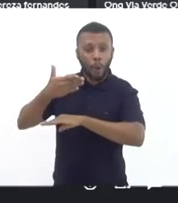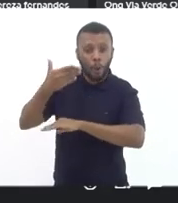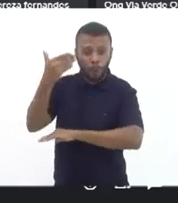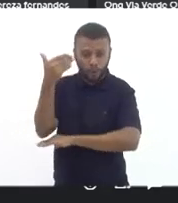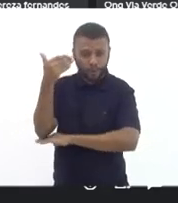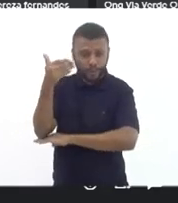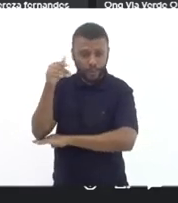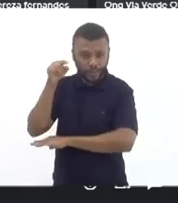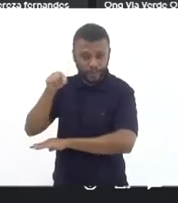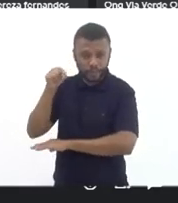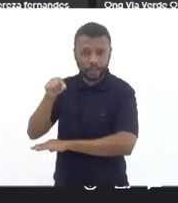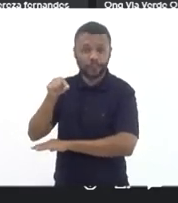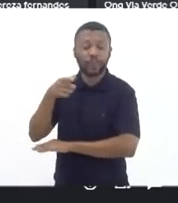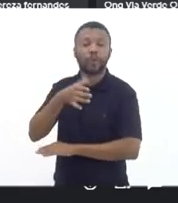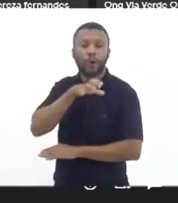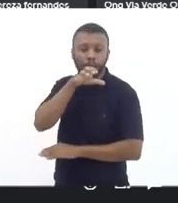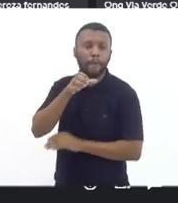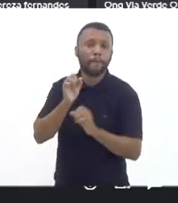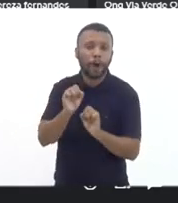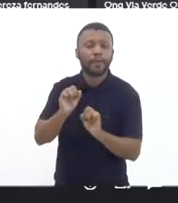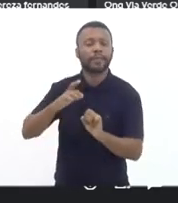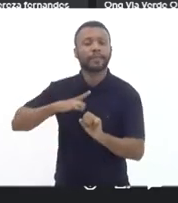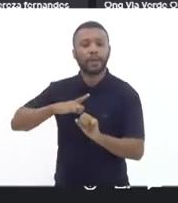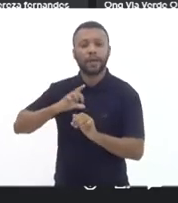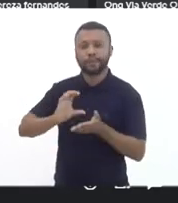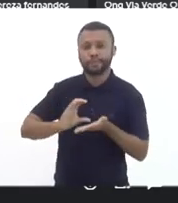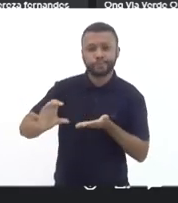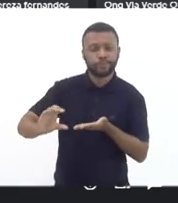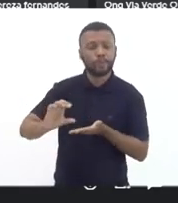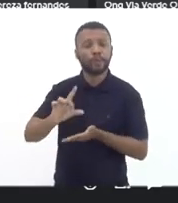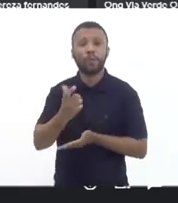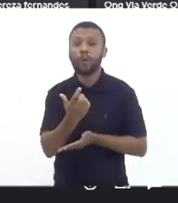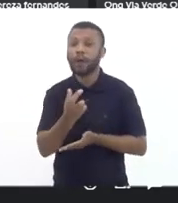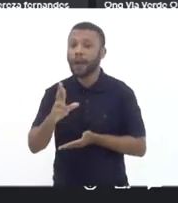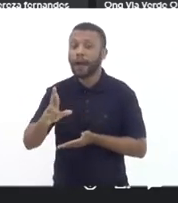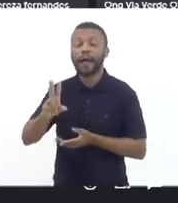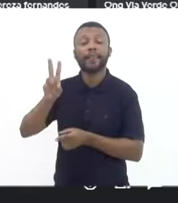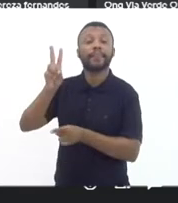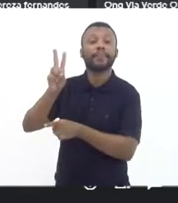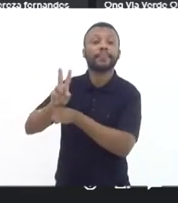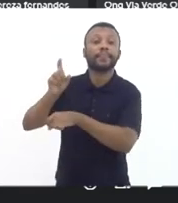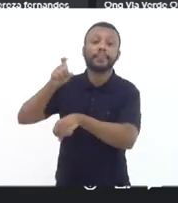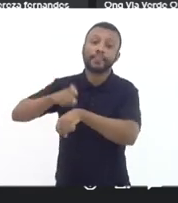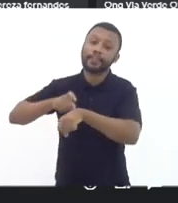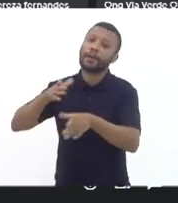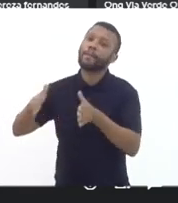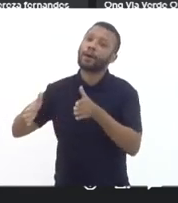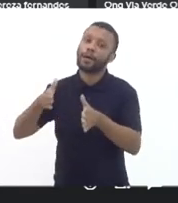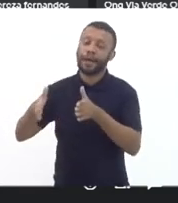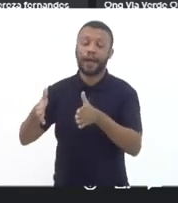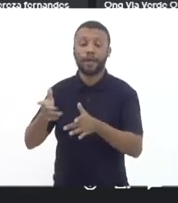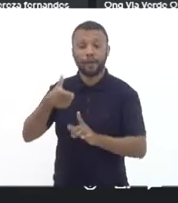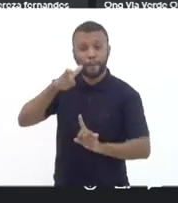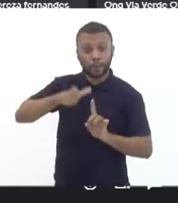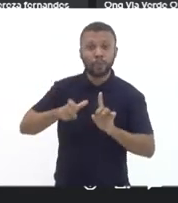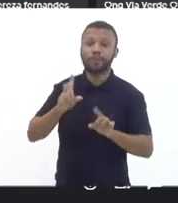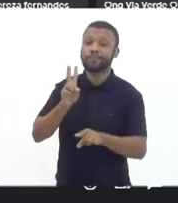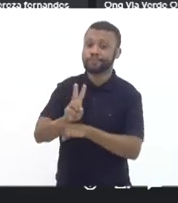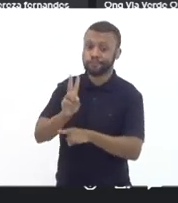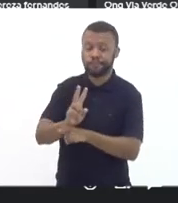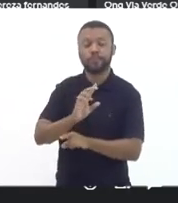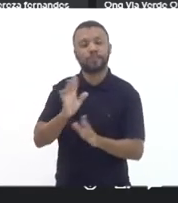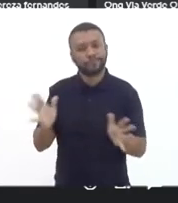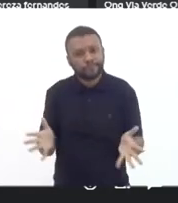possam arcar com esse lar temporário. O protetor, ele só vai se sentir estimulado a fazer as campanhas de adoção